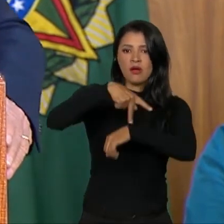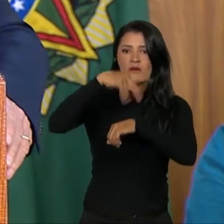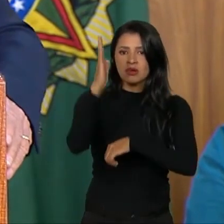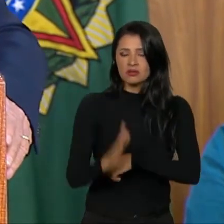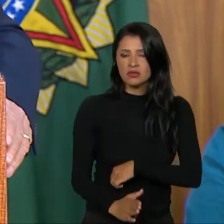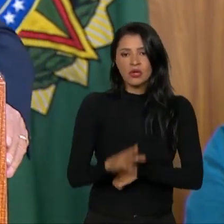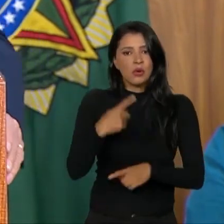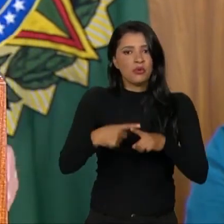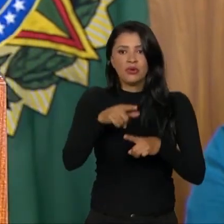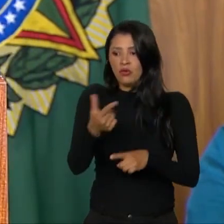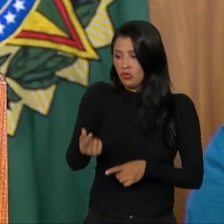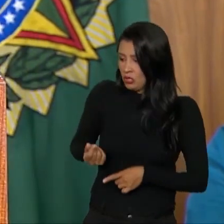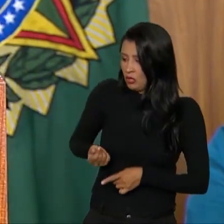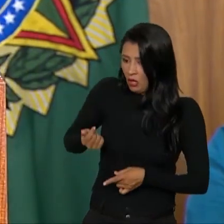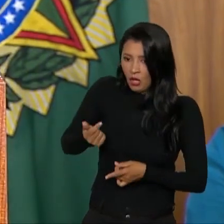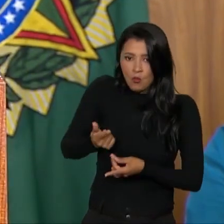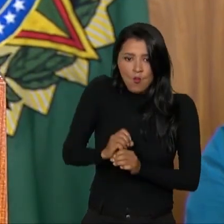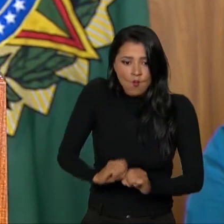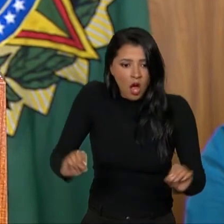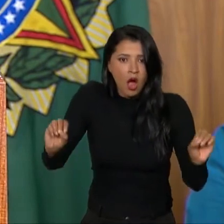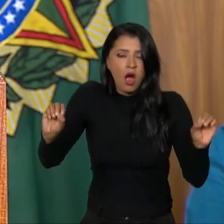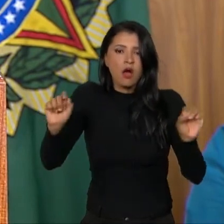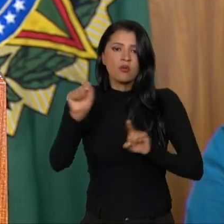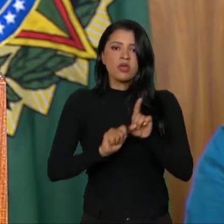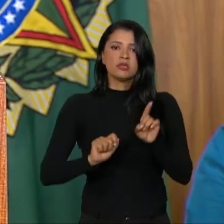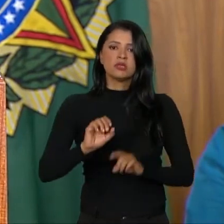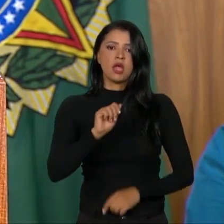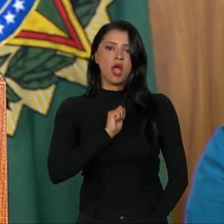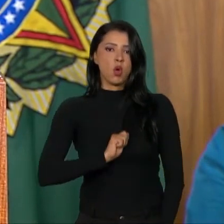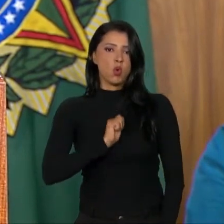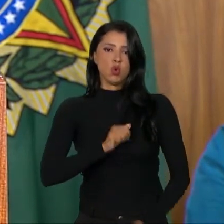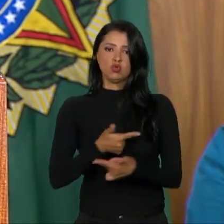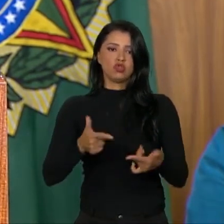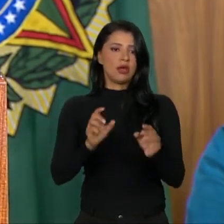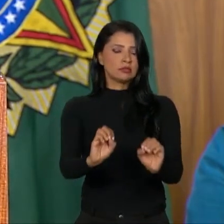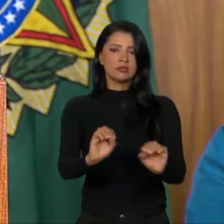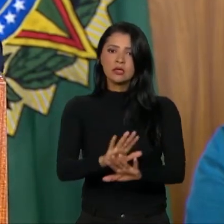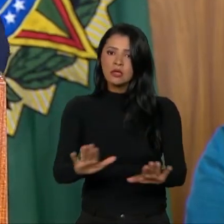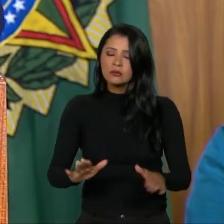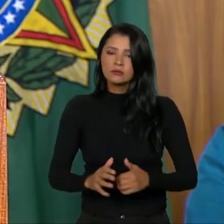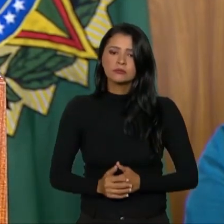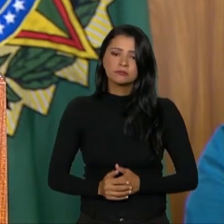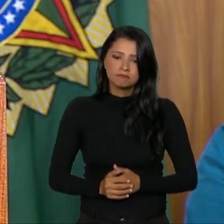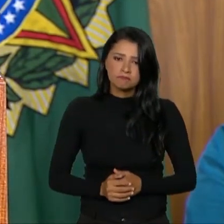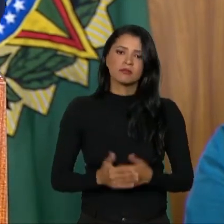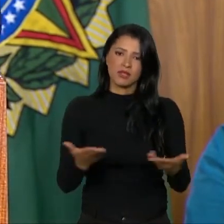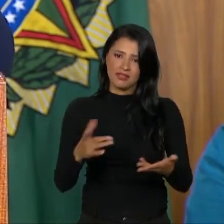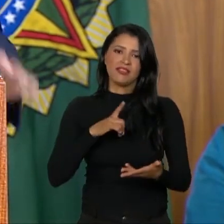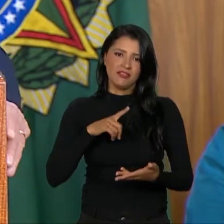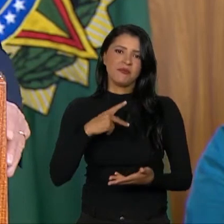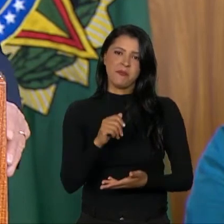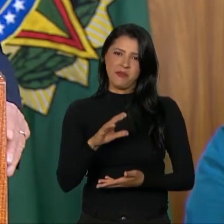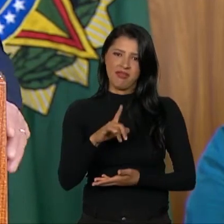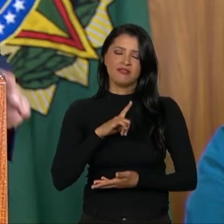senão o dinheiro tinha acabado em agosto desse ano. E nesse momento em que a gente está no